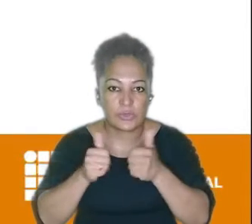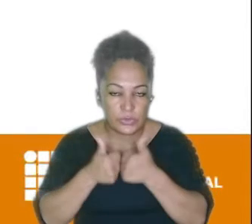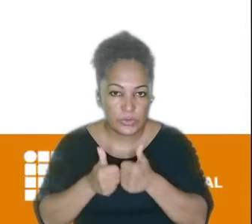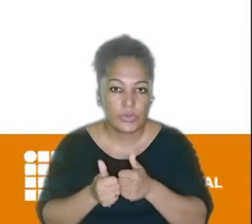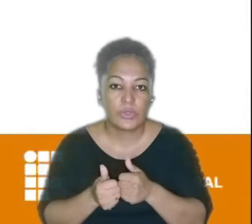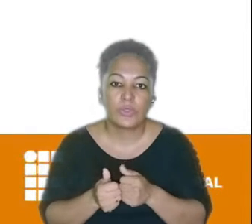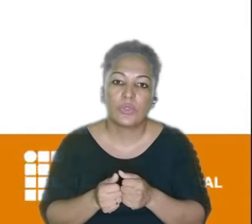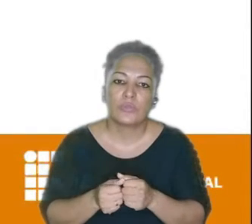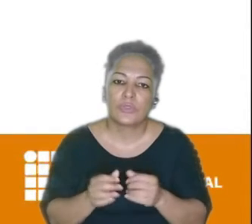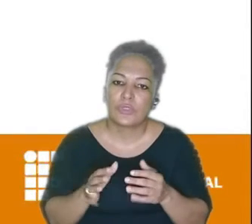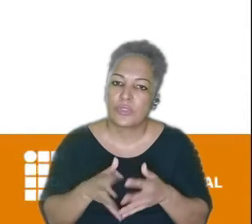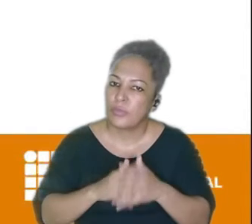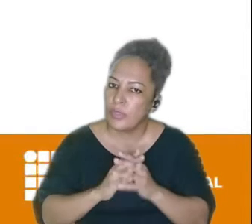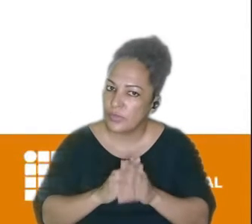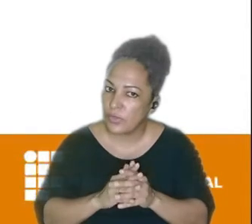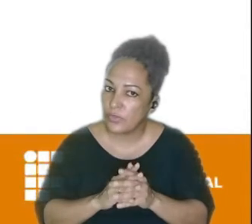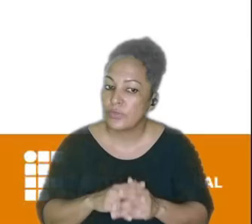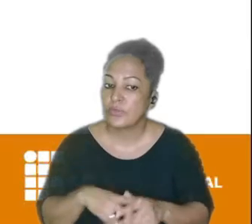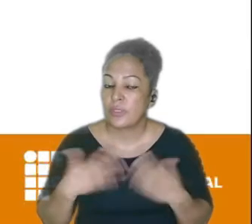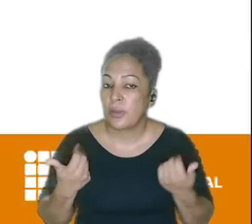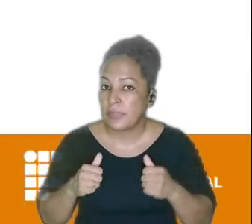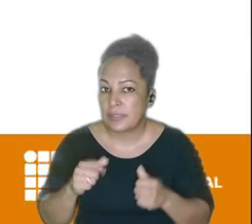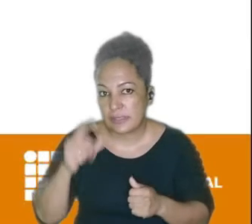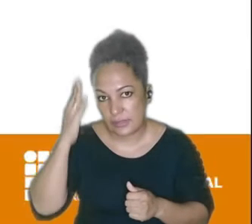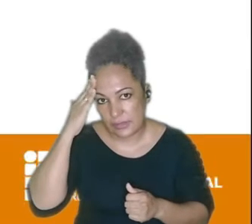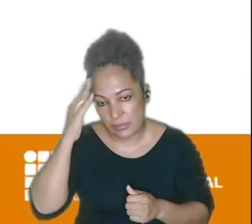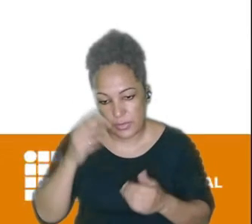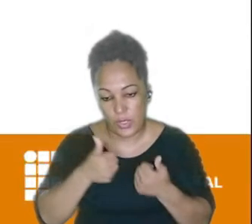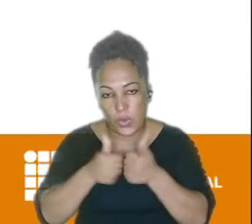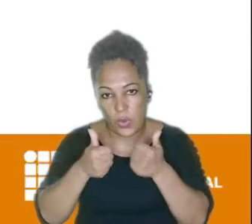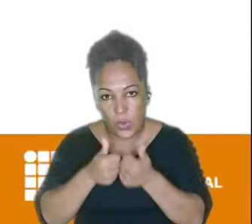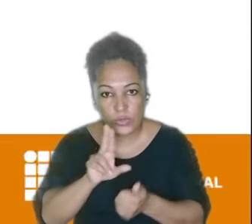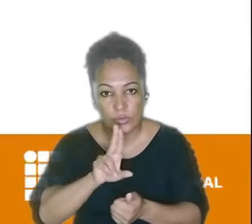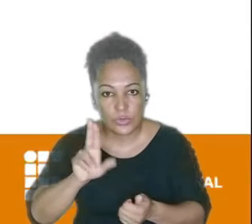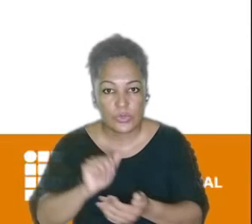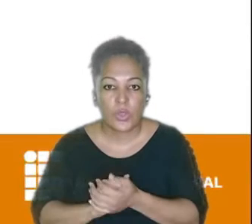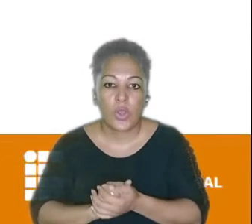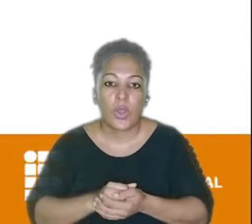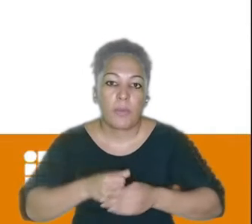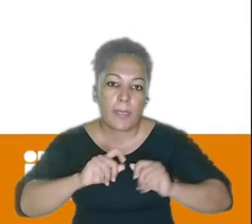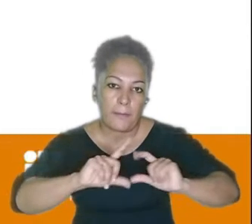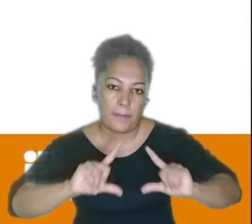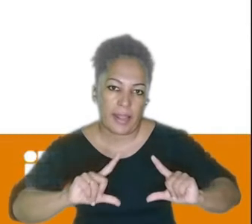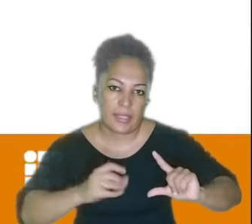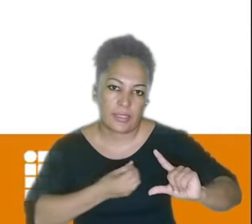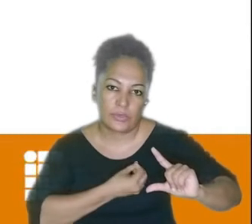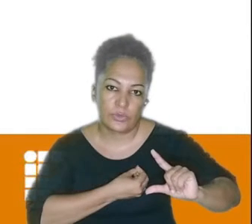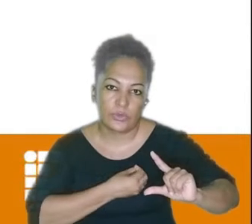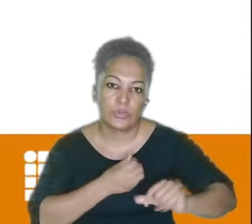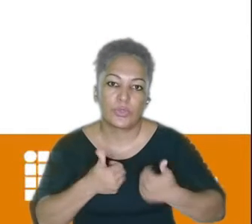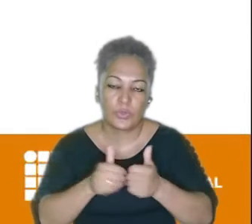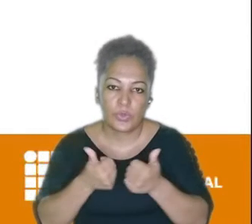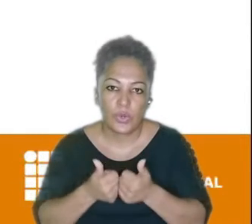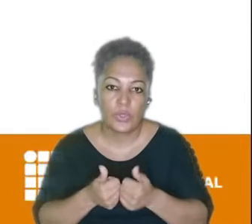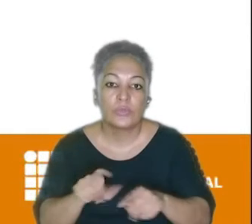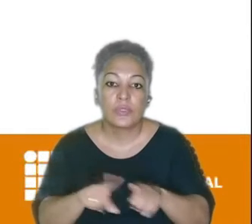né? As informações de ônibus são mais complexas do que um simples atributo. Eu preciso saber o nome desse ônibus, o modelo desse ônibus, a placa desse ônibus,